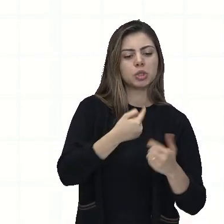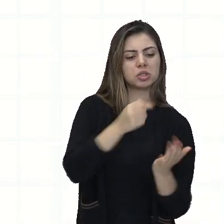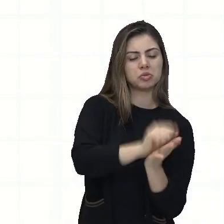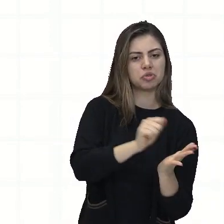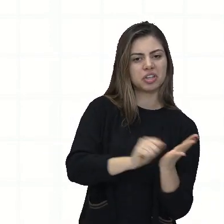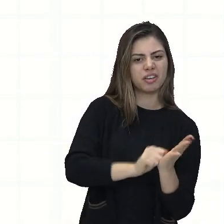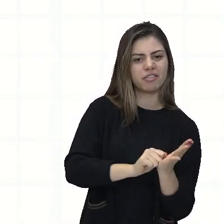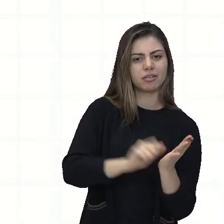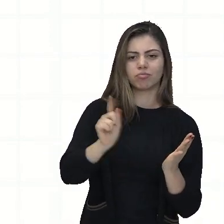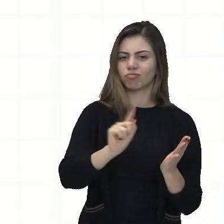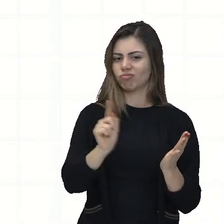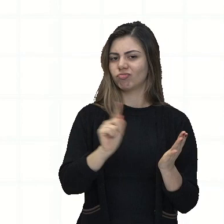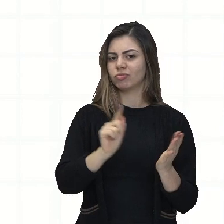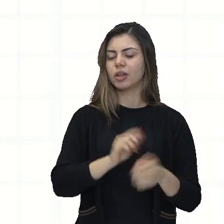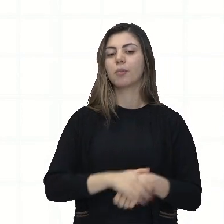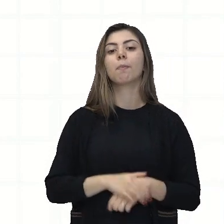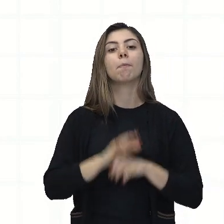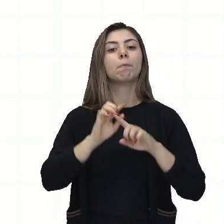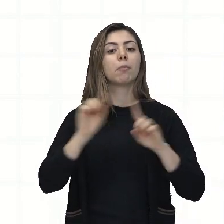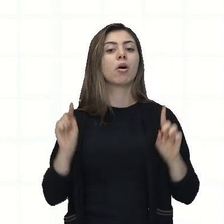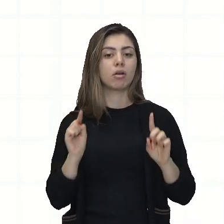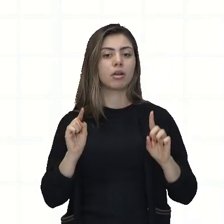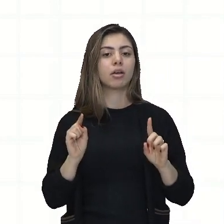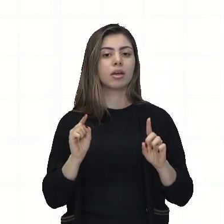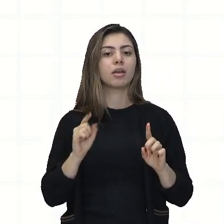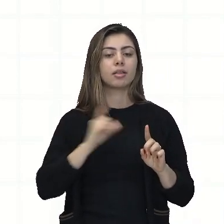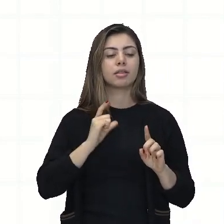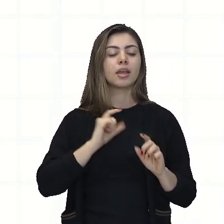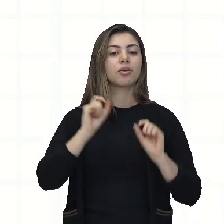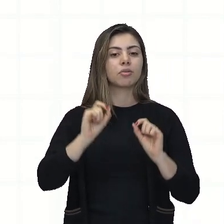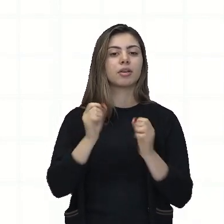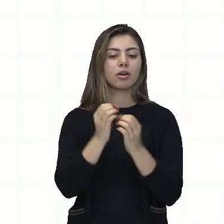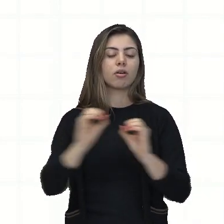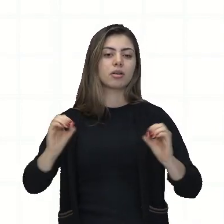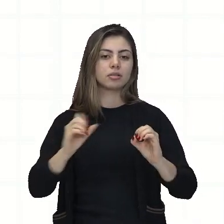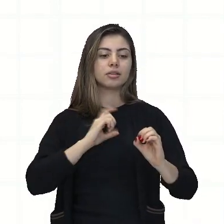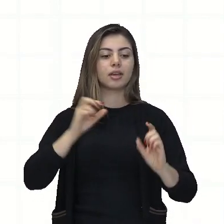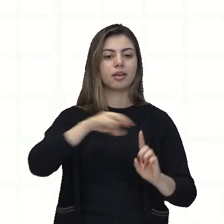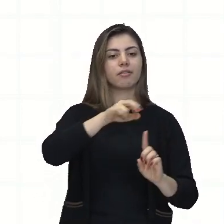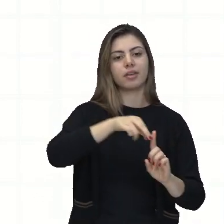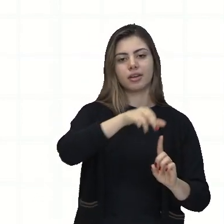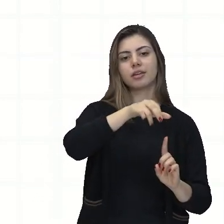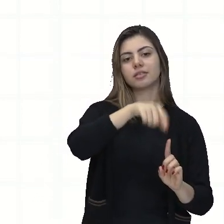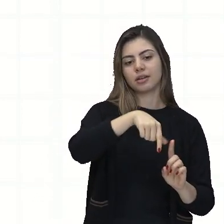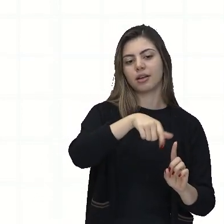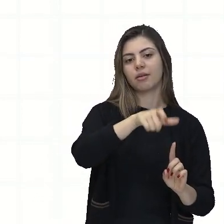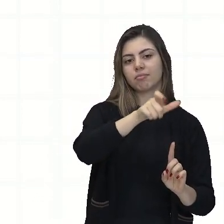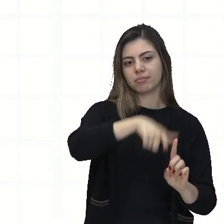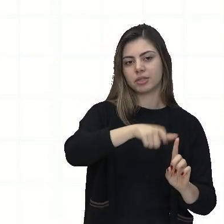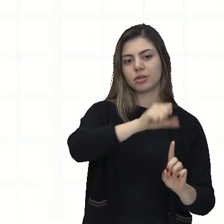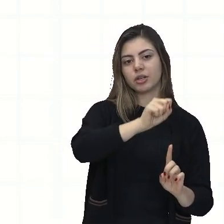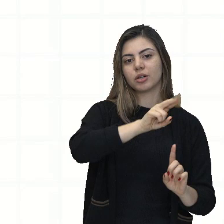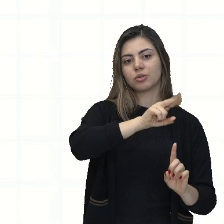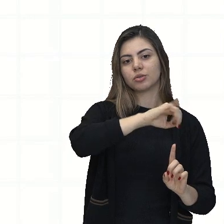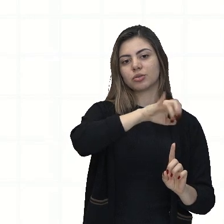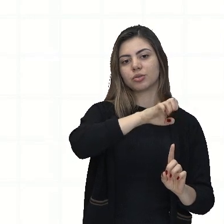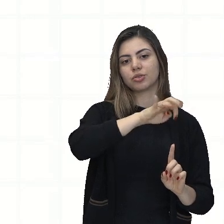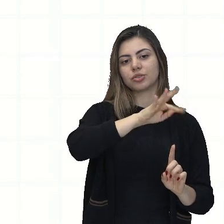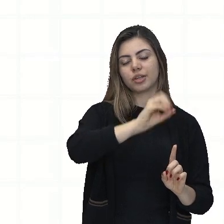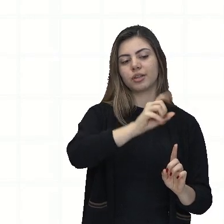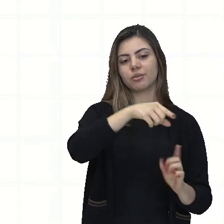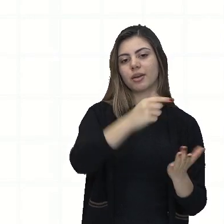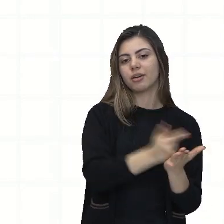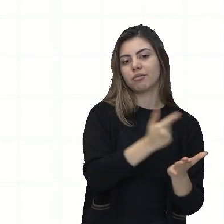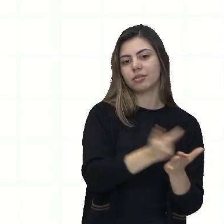Não. Mas ainda assim, o predicado fala algo sobre ele. Ele é o sujeito. Aqui eu tenho meu predicado. Mas